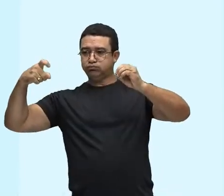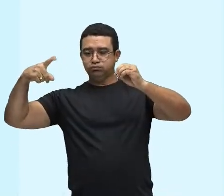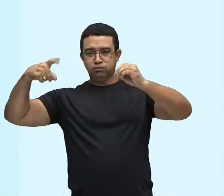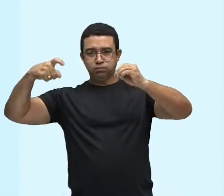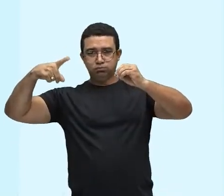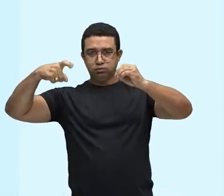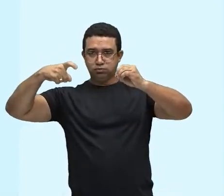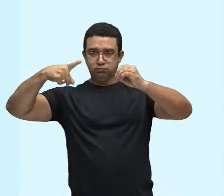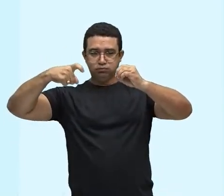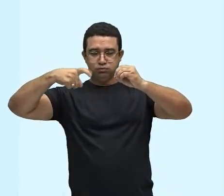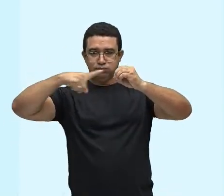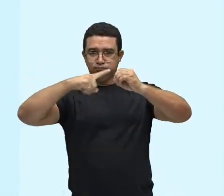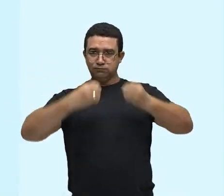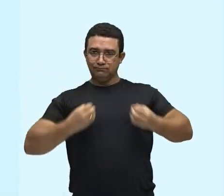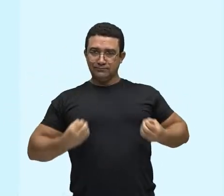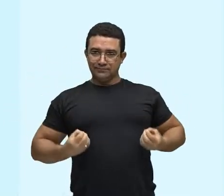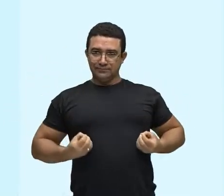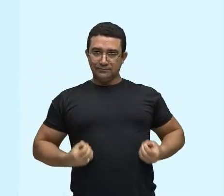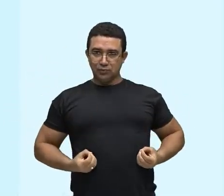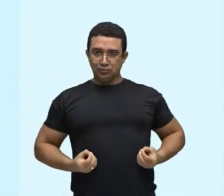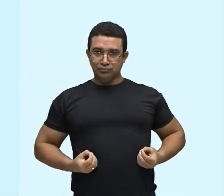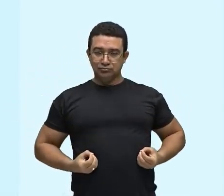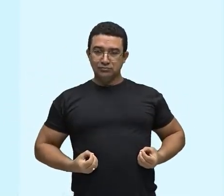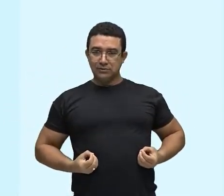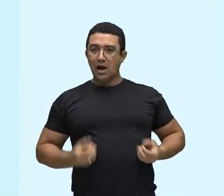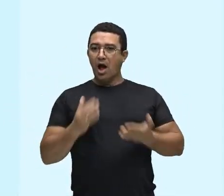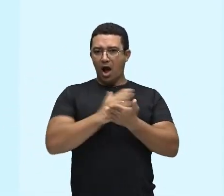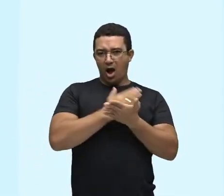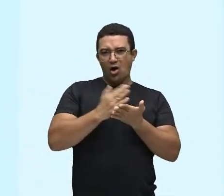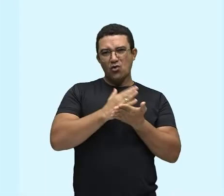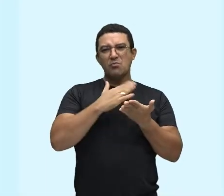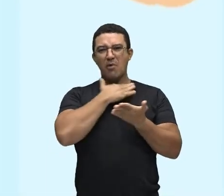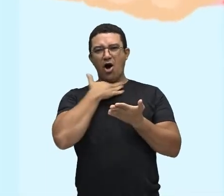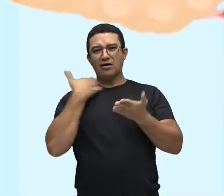direção às tubas uterinas. Muitos morrem no caminho.